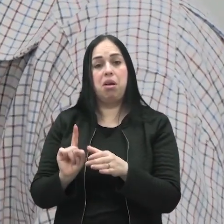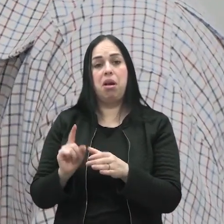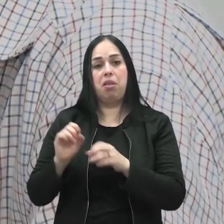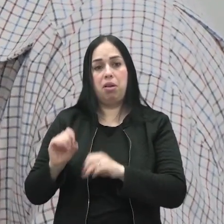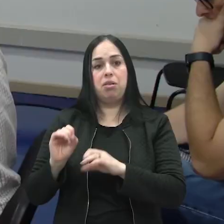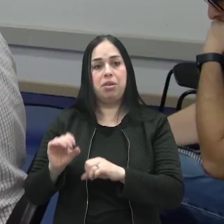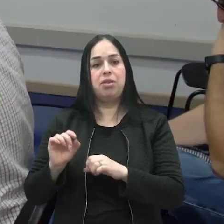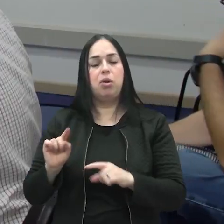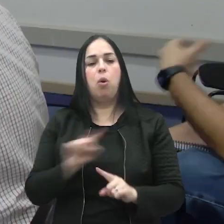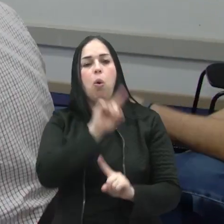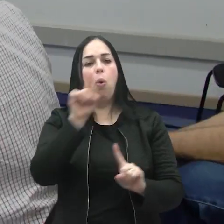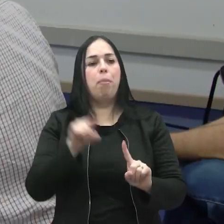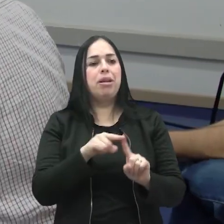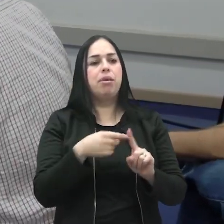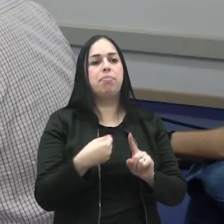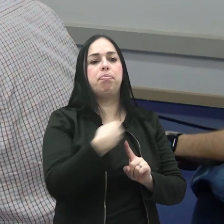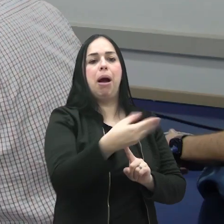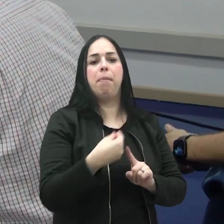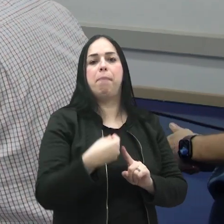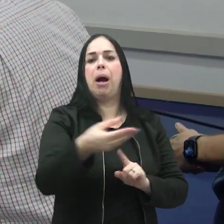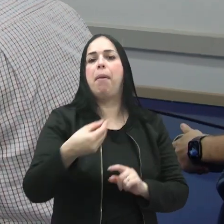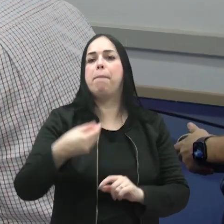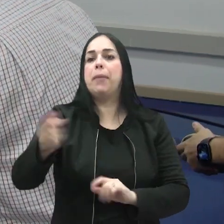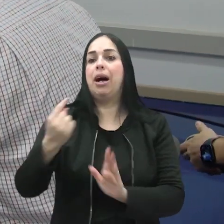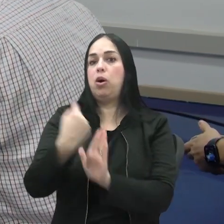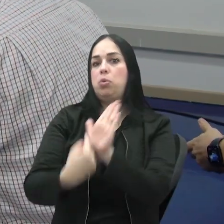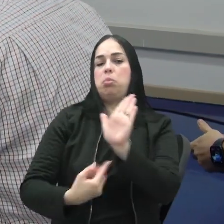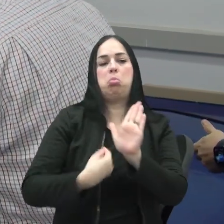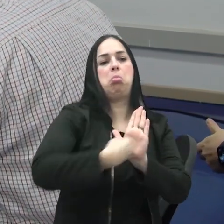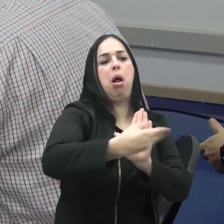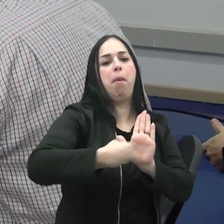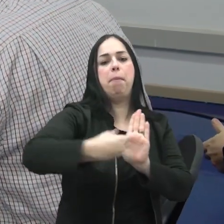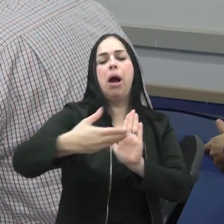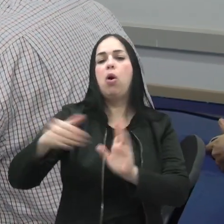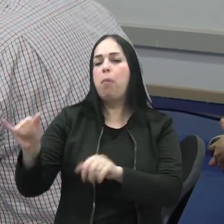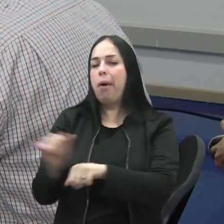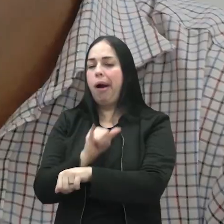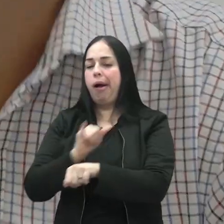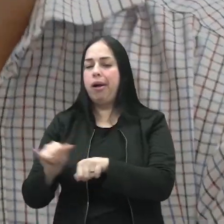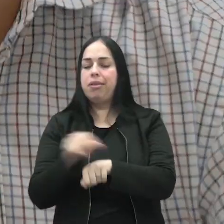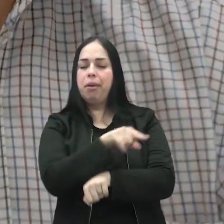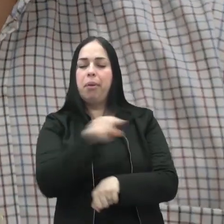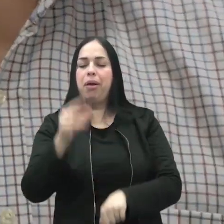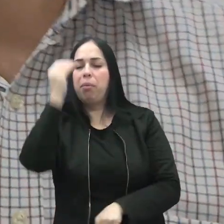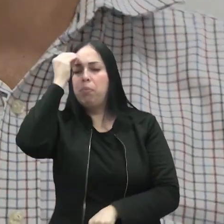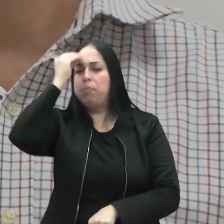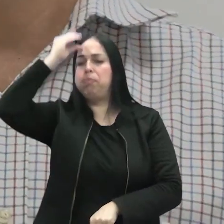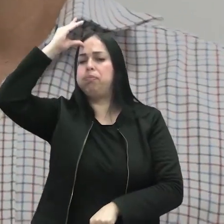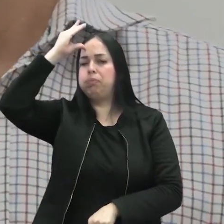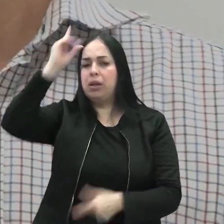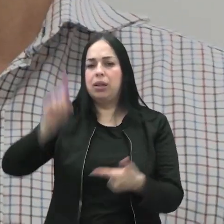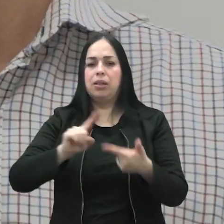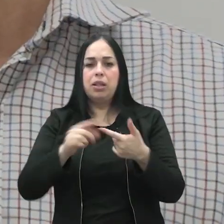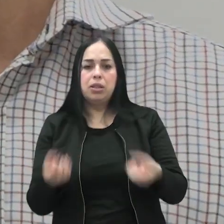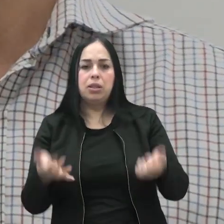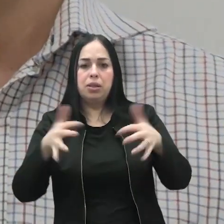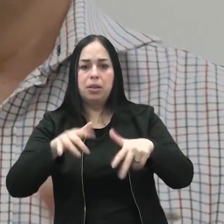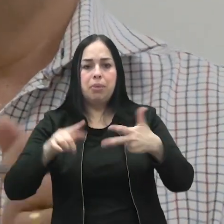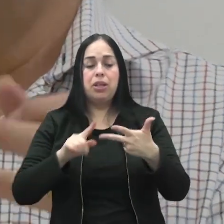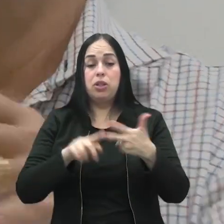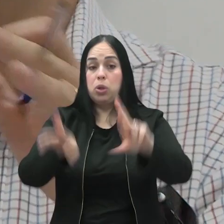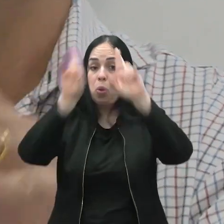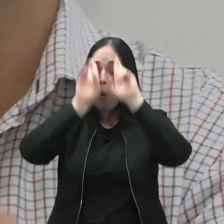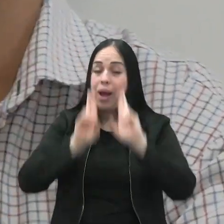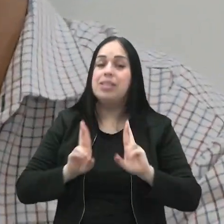da comissão, o objetivo é levar essa cartilha para as escolas municipais como forma de ampliar o conhecimento,